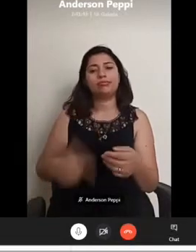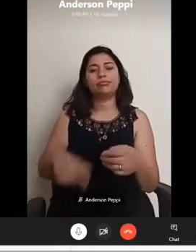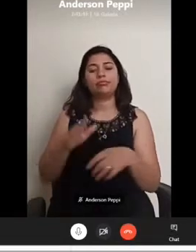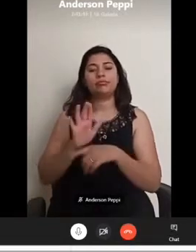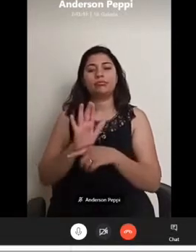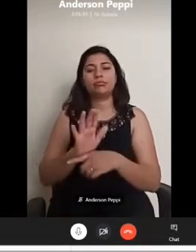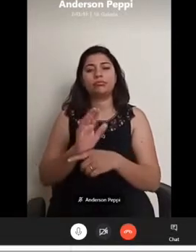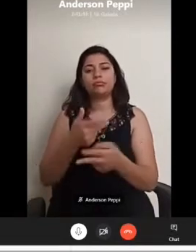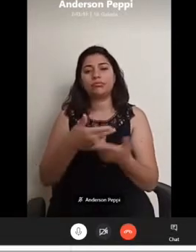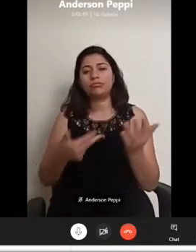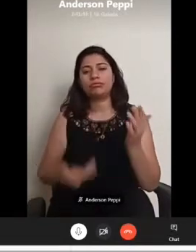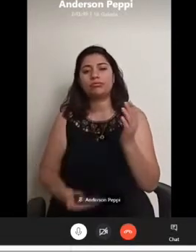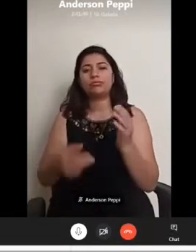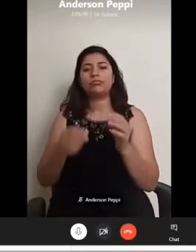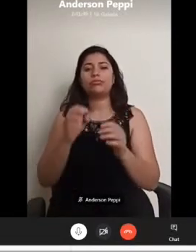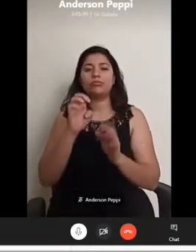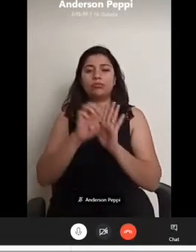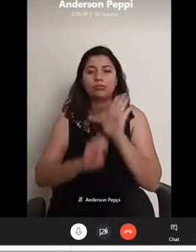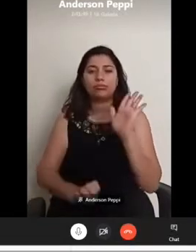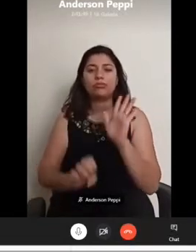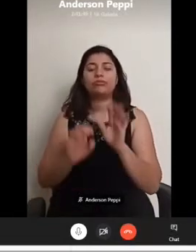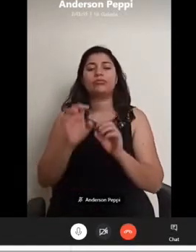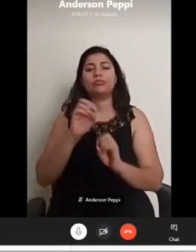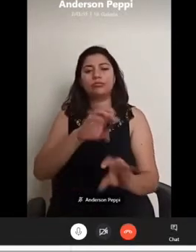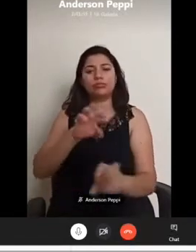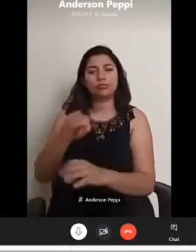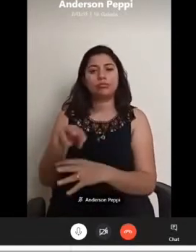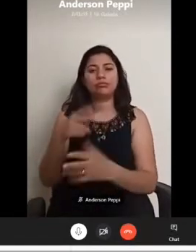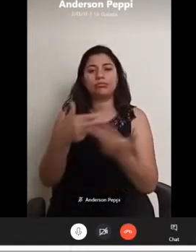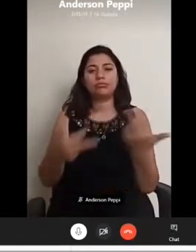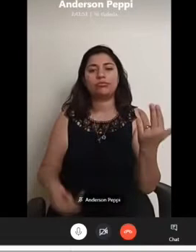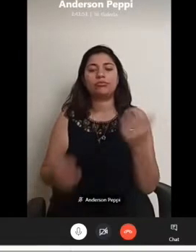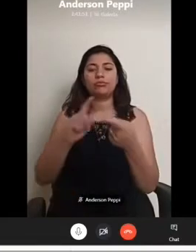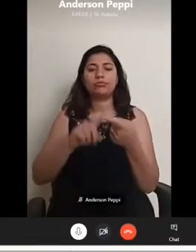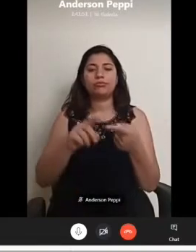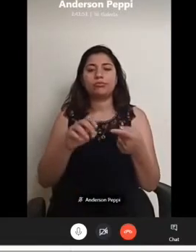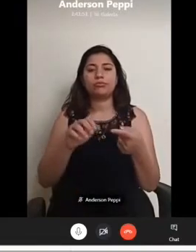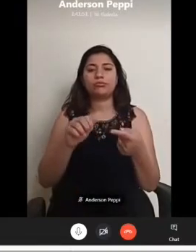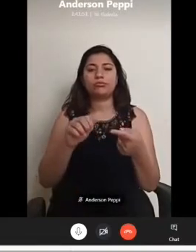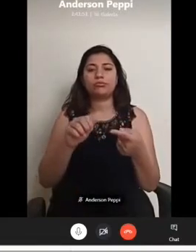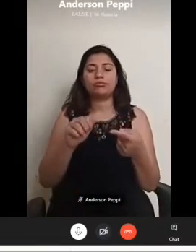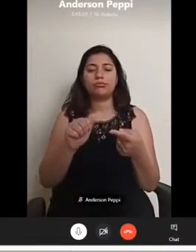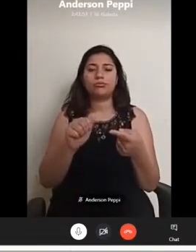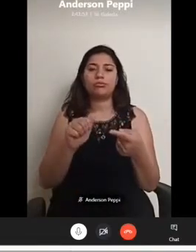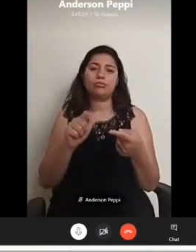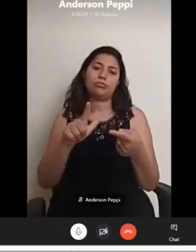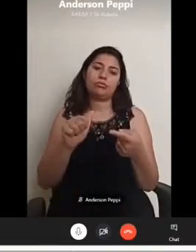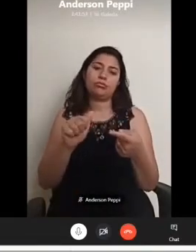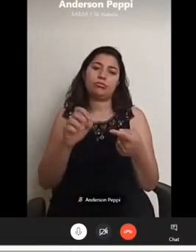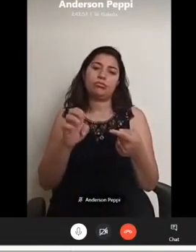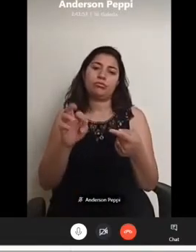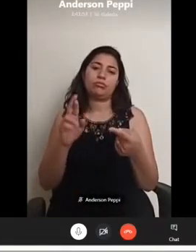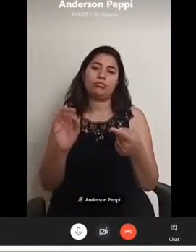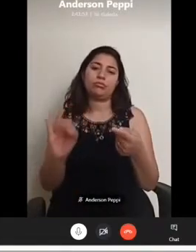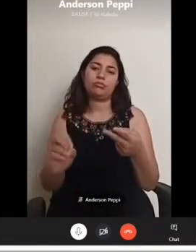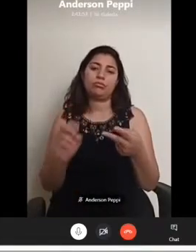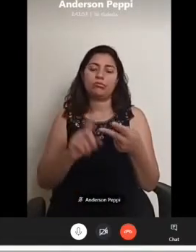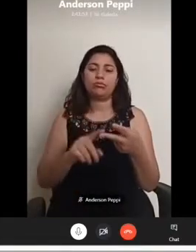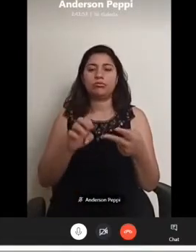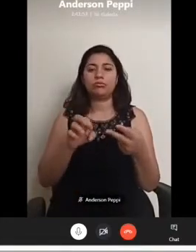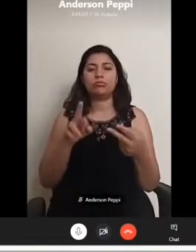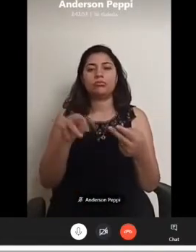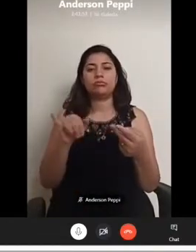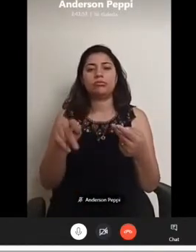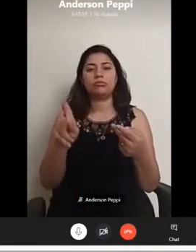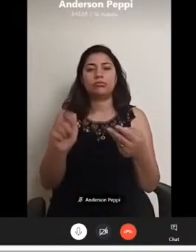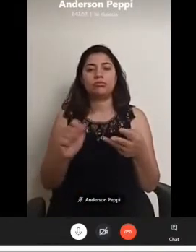André Rogério Barbosa, Roseli Antunes da Silva Iello, Silvio dos Santos. Comissão de Defesa do Cidadão e dos